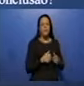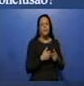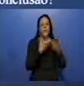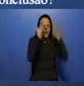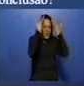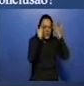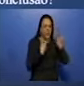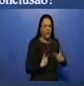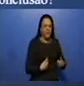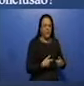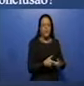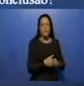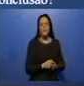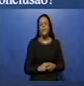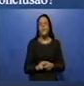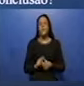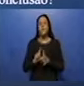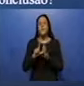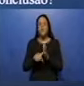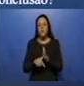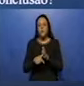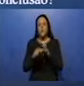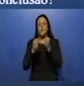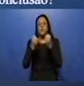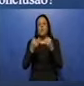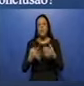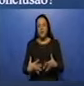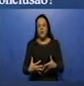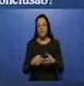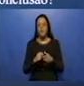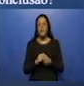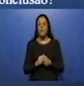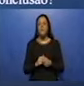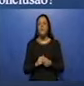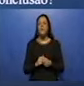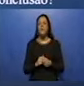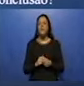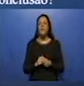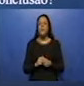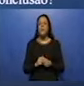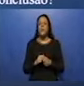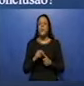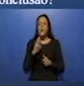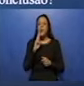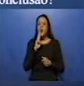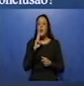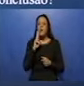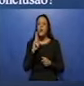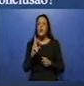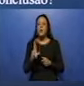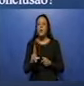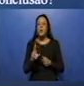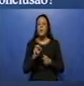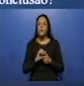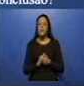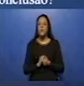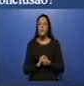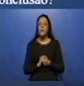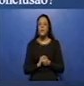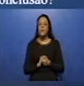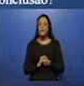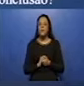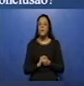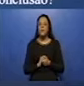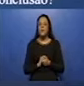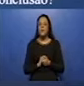também explicar melhor esses conceitos. Então, nós temos aqui a resolução, a resposta dessas atividades. E para